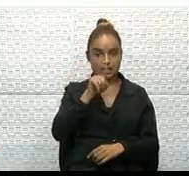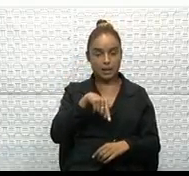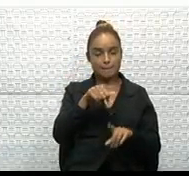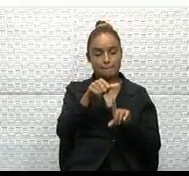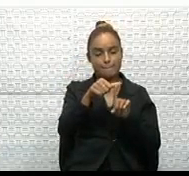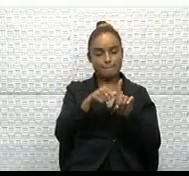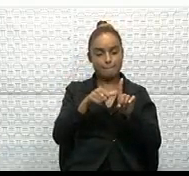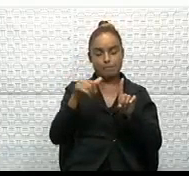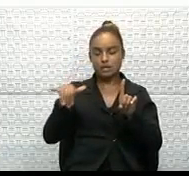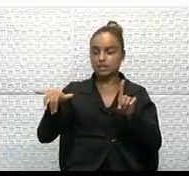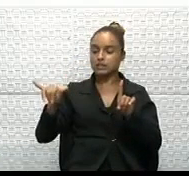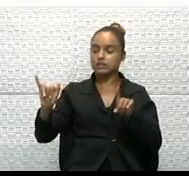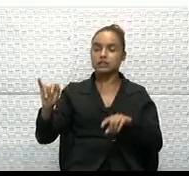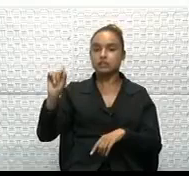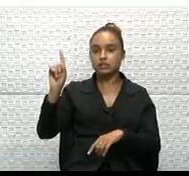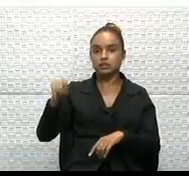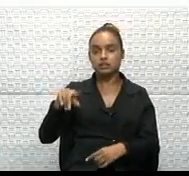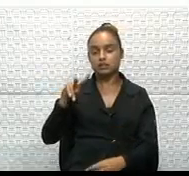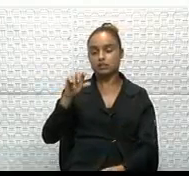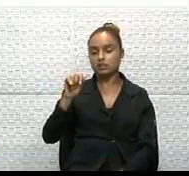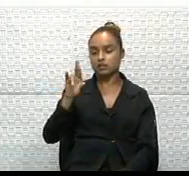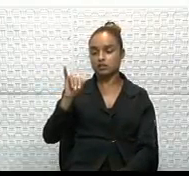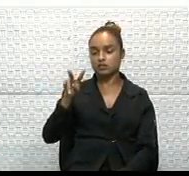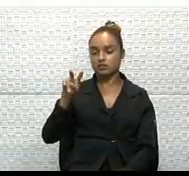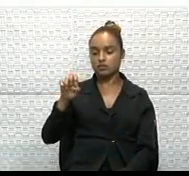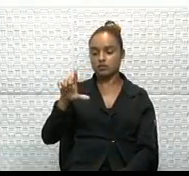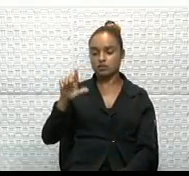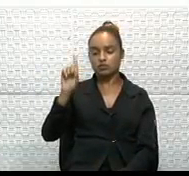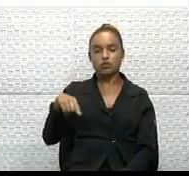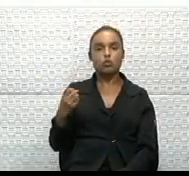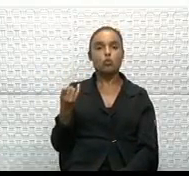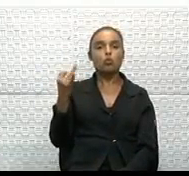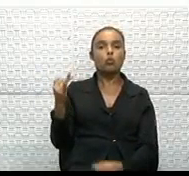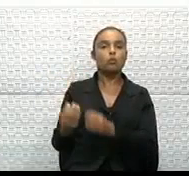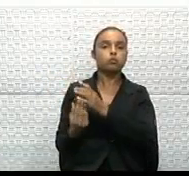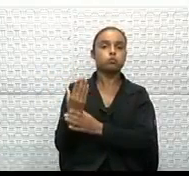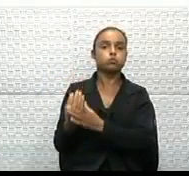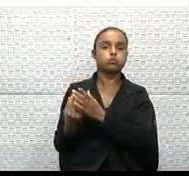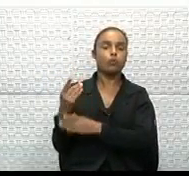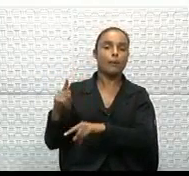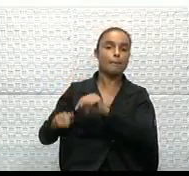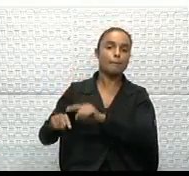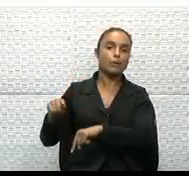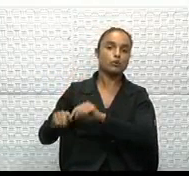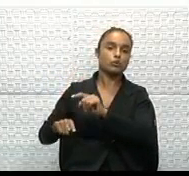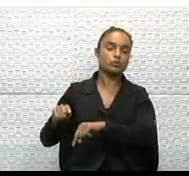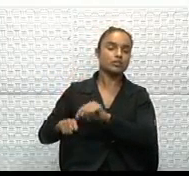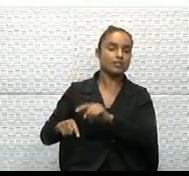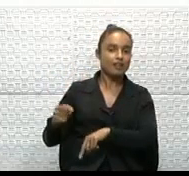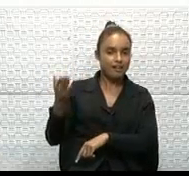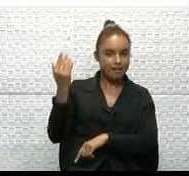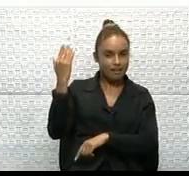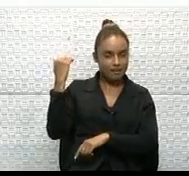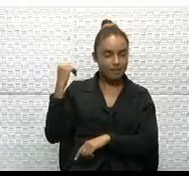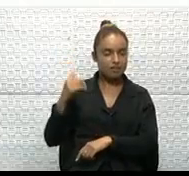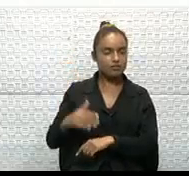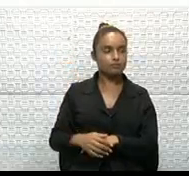e y a variável produção, também podemos escrever as informações anteriores da